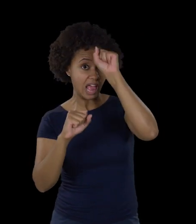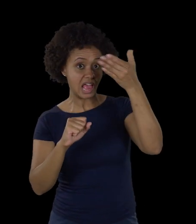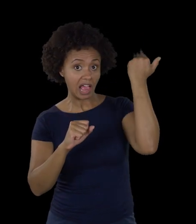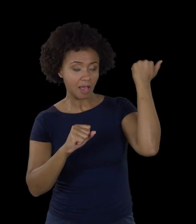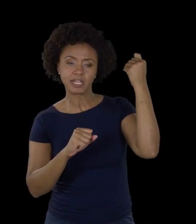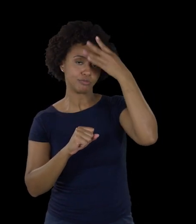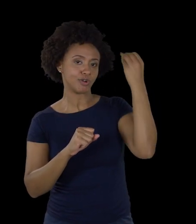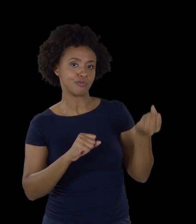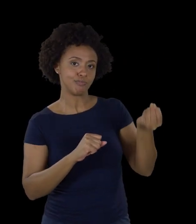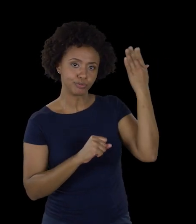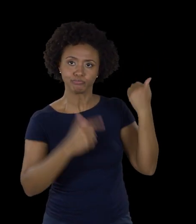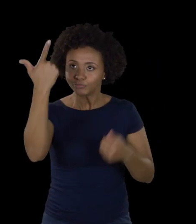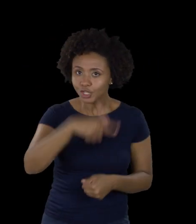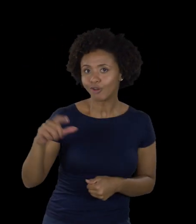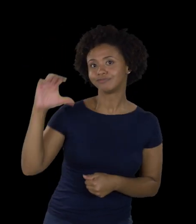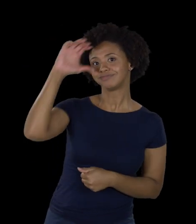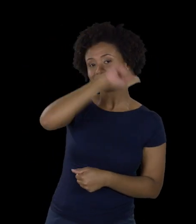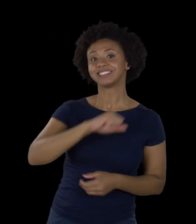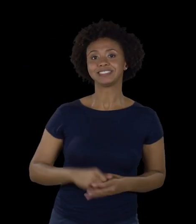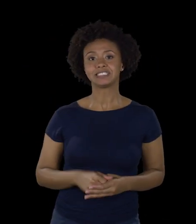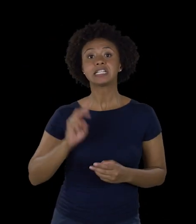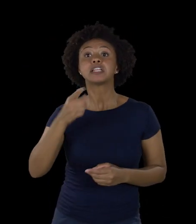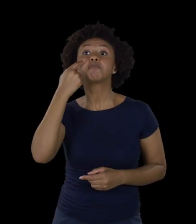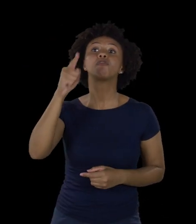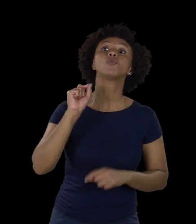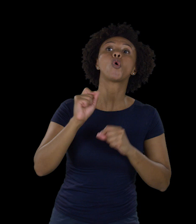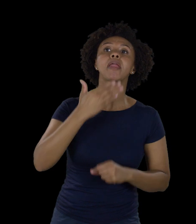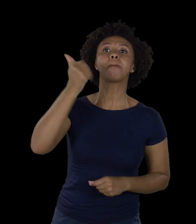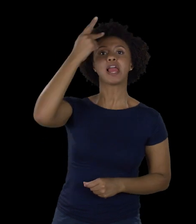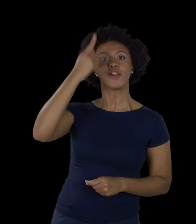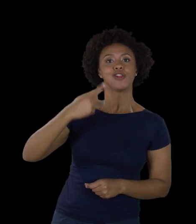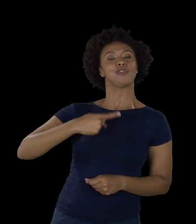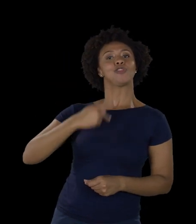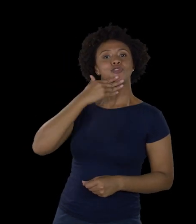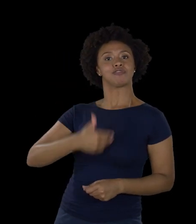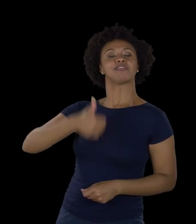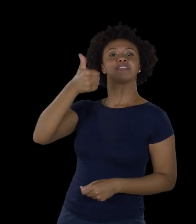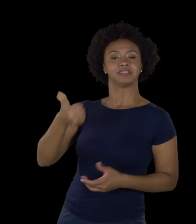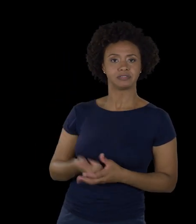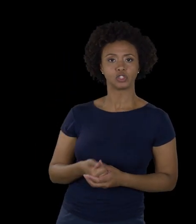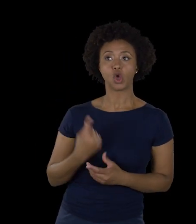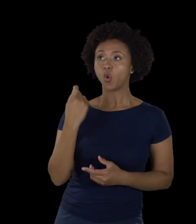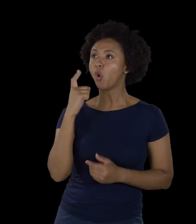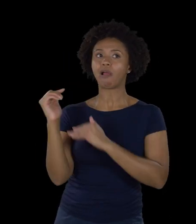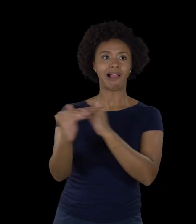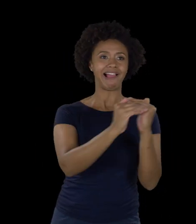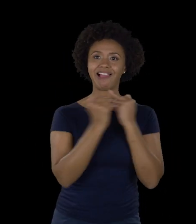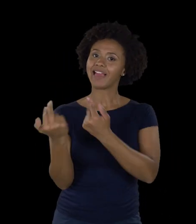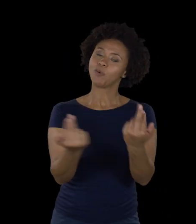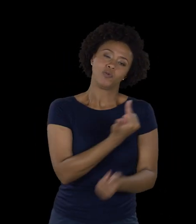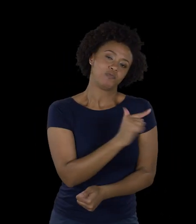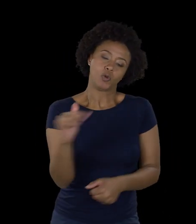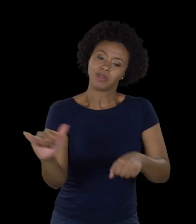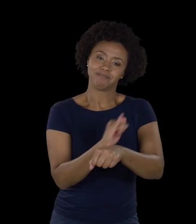reaprender, sempre de olho no que pode ser melhor para você. Não existe uma fórmula única para todos, mas com